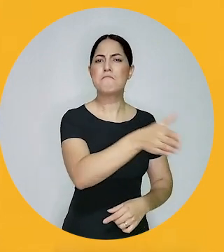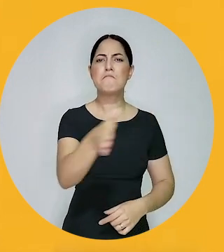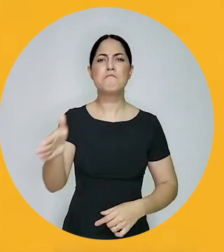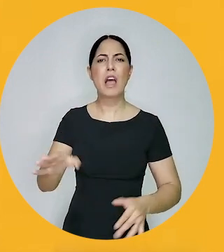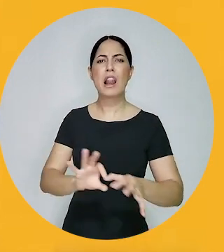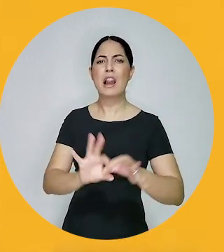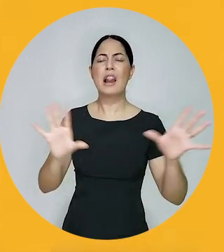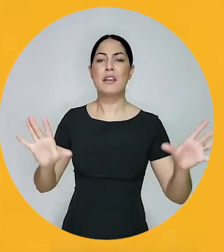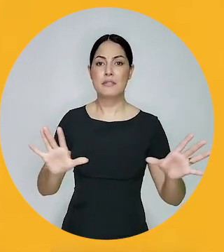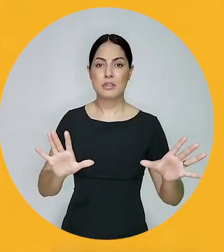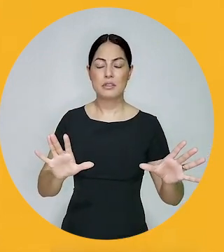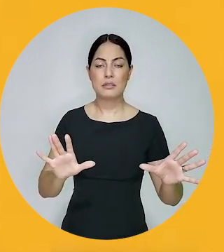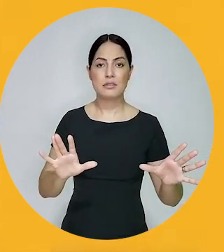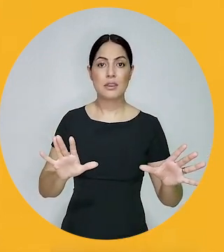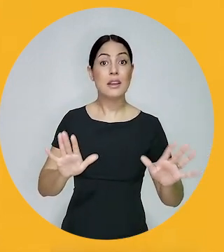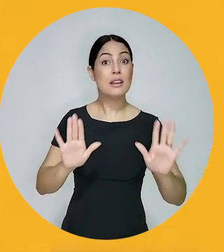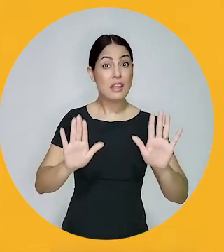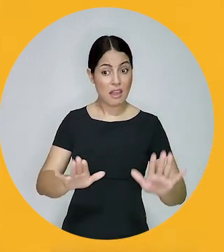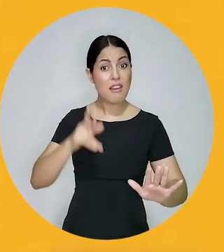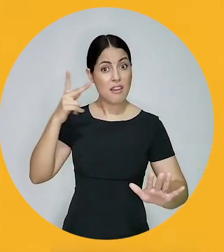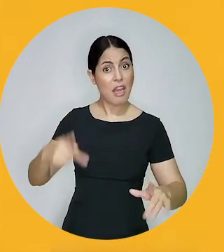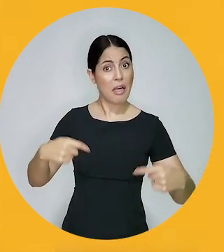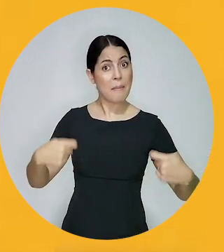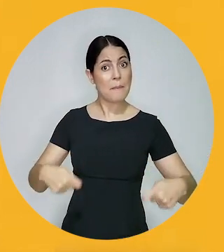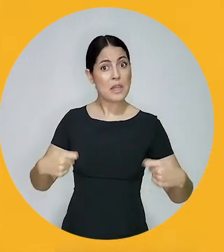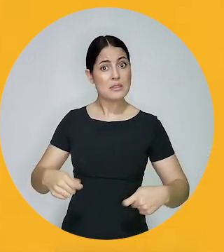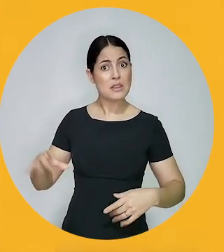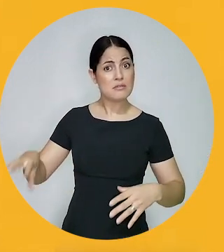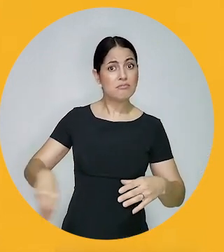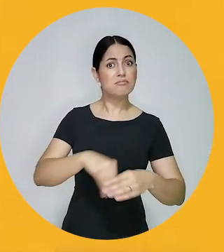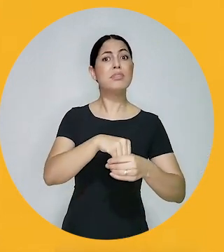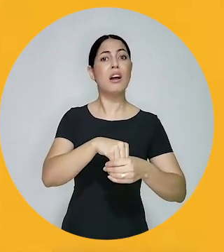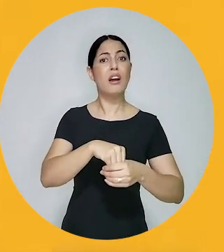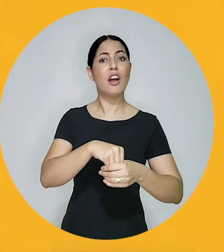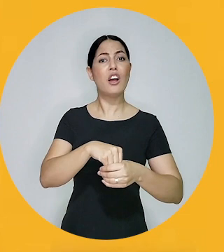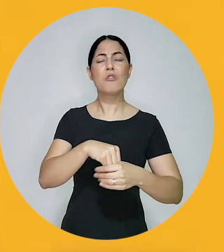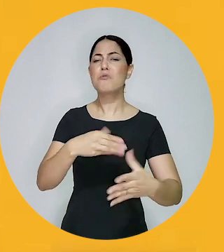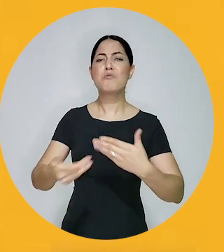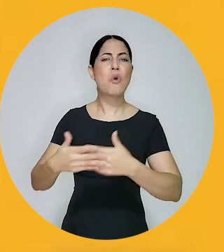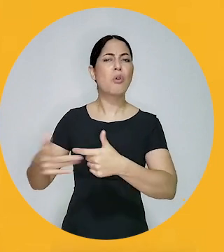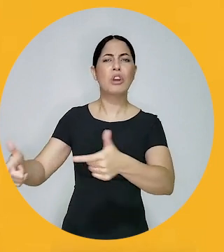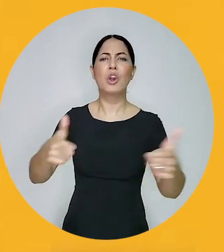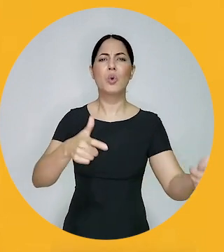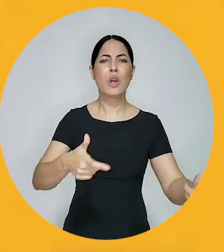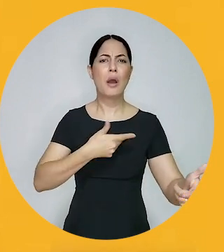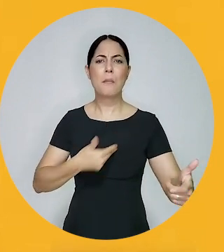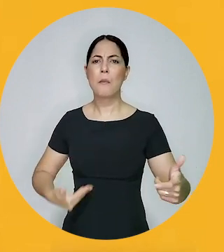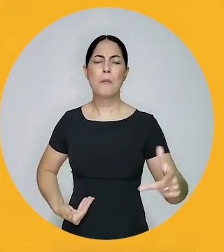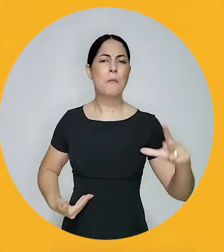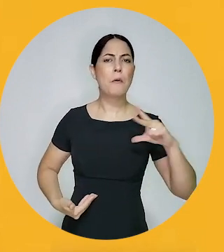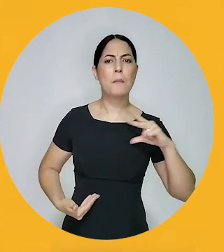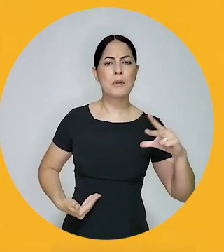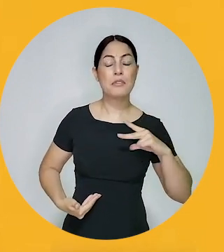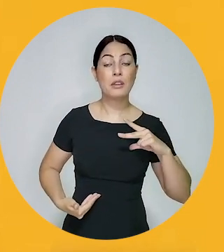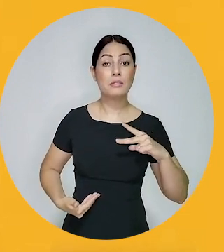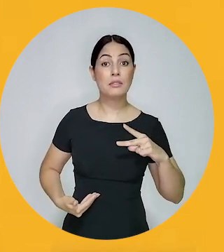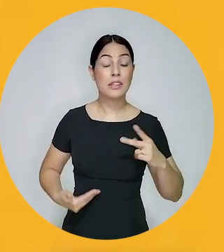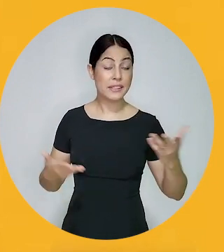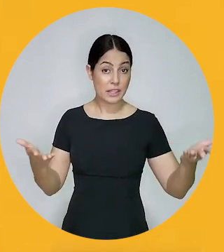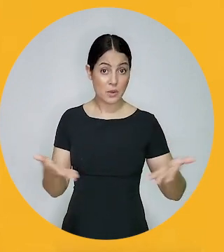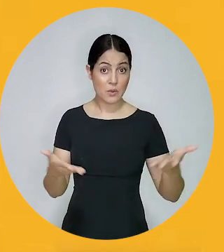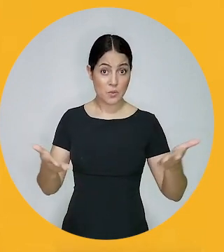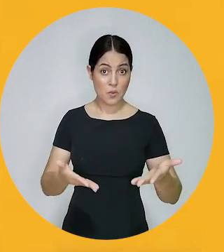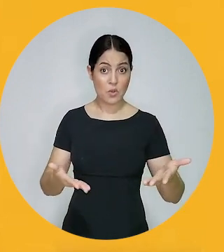queiram estar, ela queira estar, ou as mulheres queiram estar e precisem estar, em todos os espaços públicos e